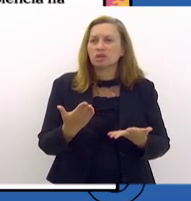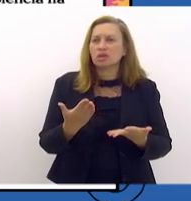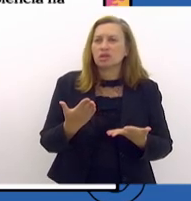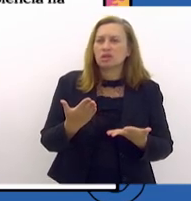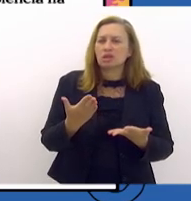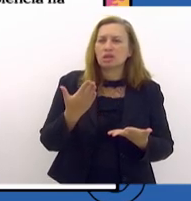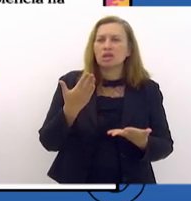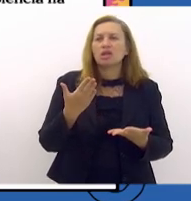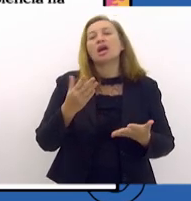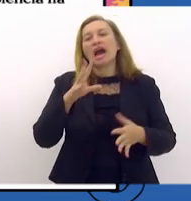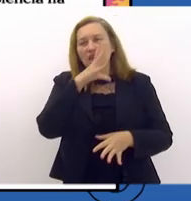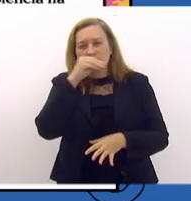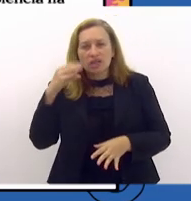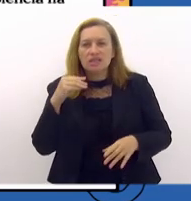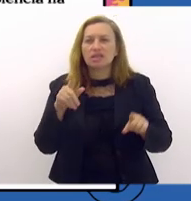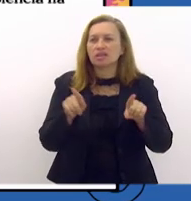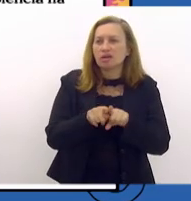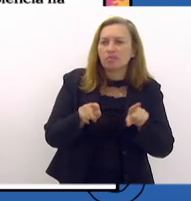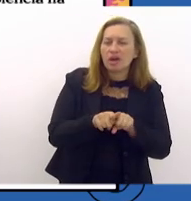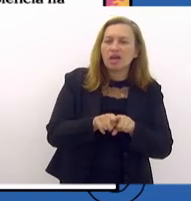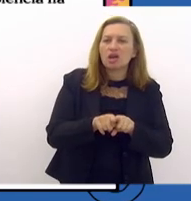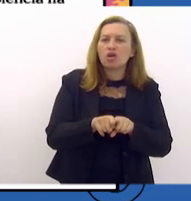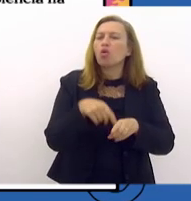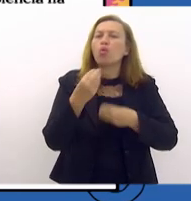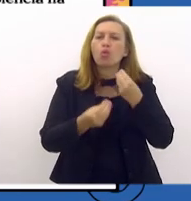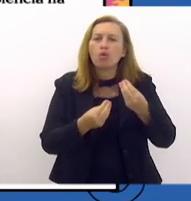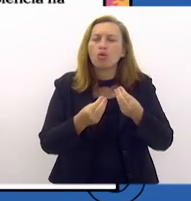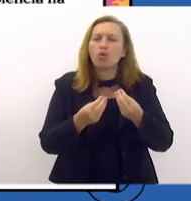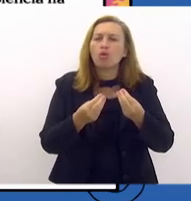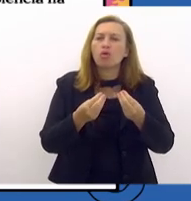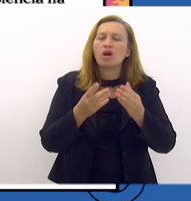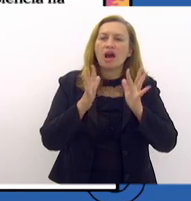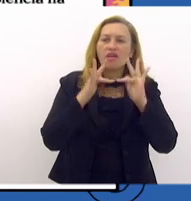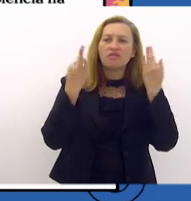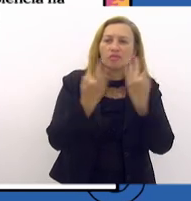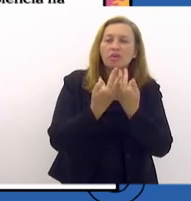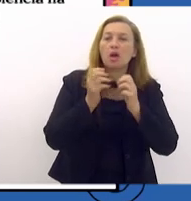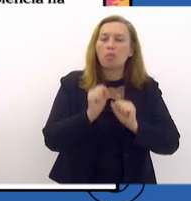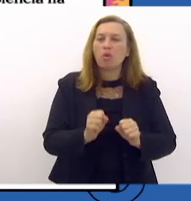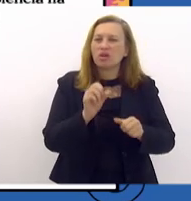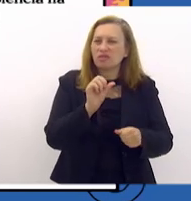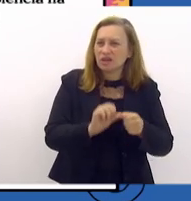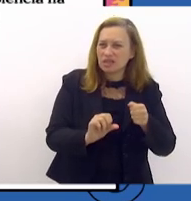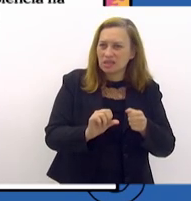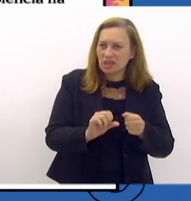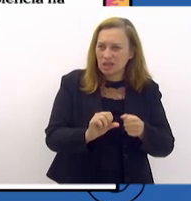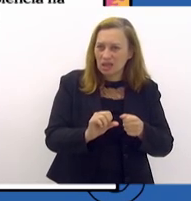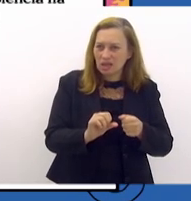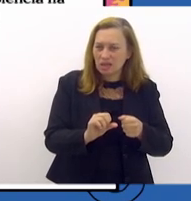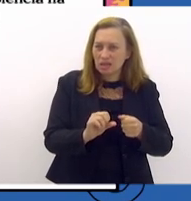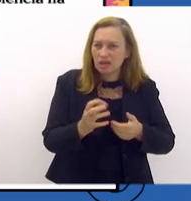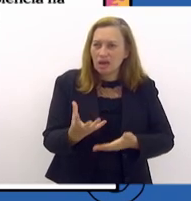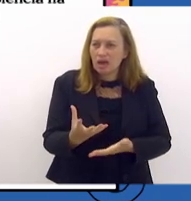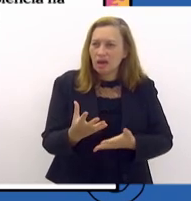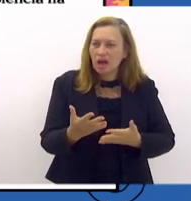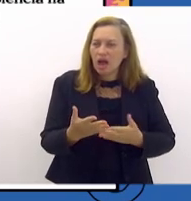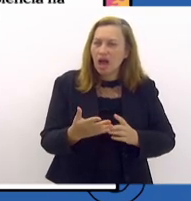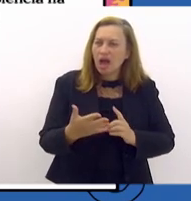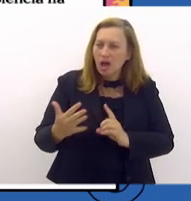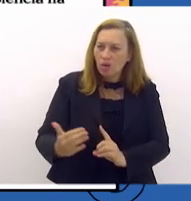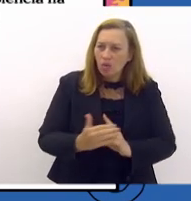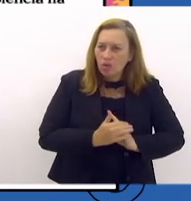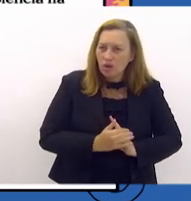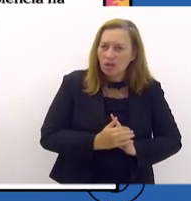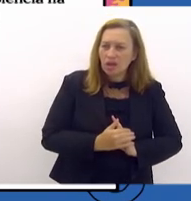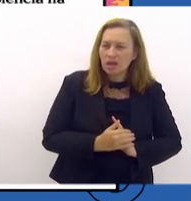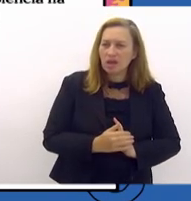especialmente se forem adolescentes. Então, também, o que que as famílias podem fazer para acolher essas vítimas? E a